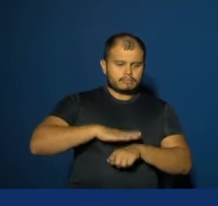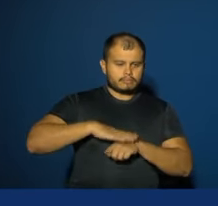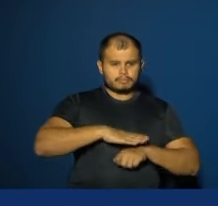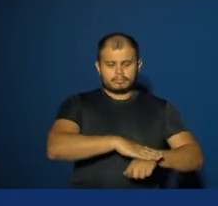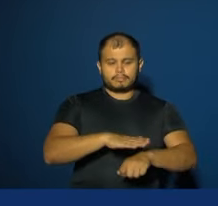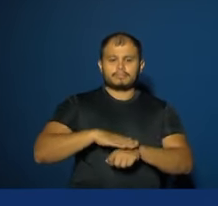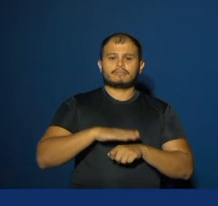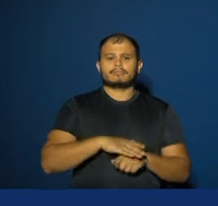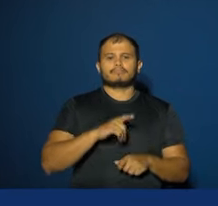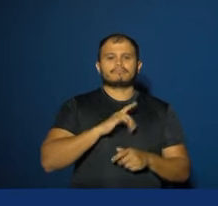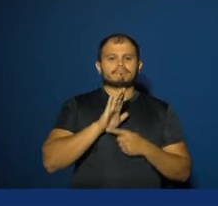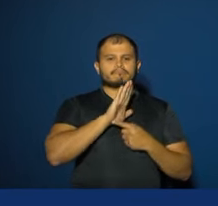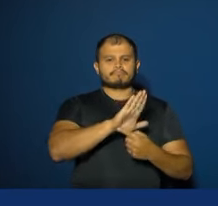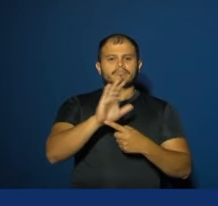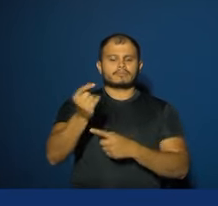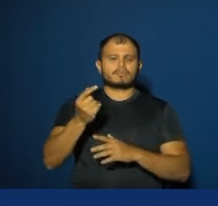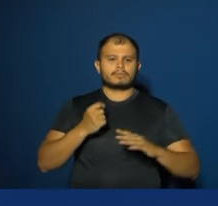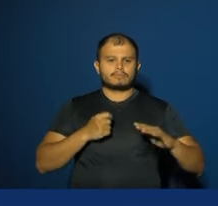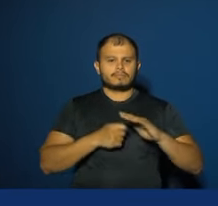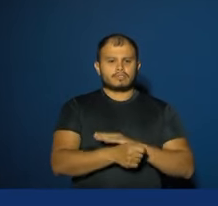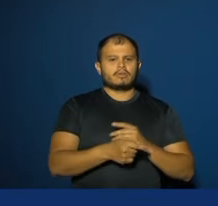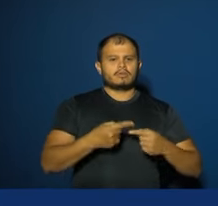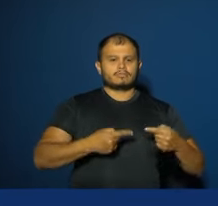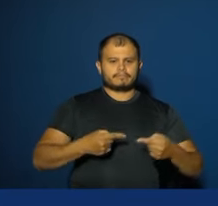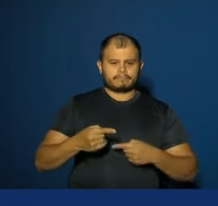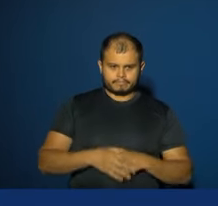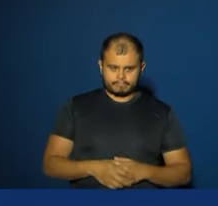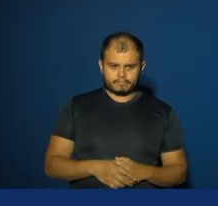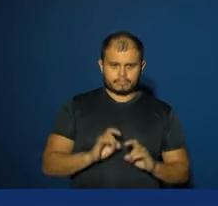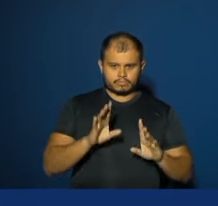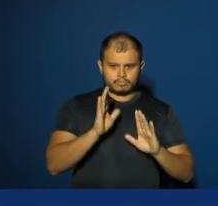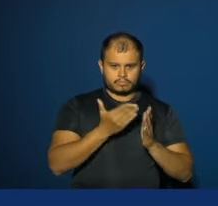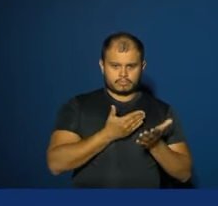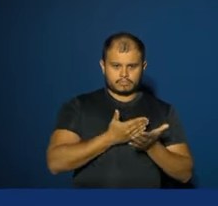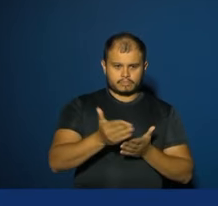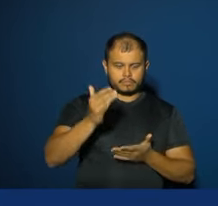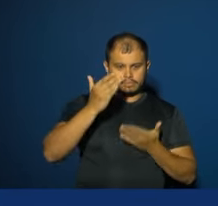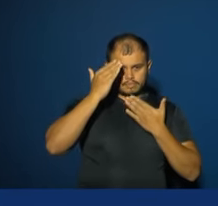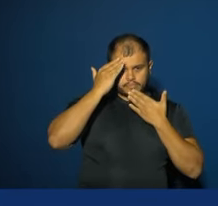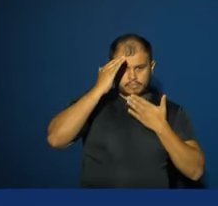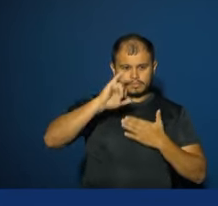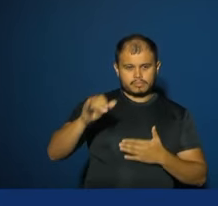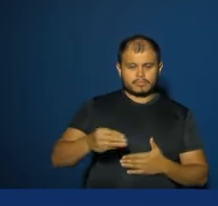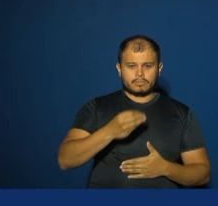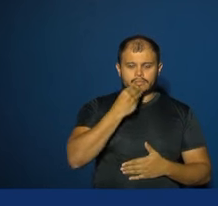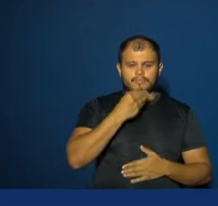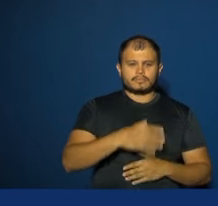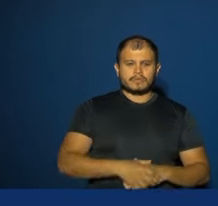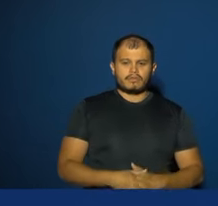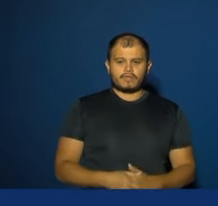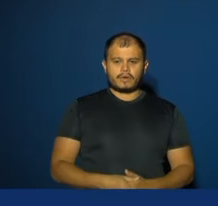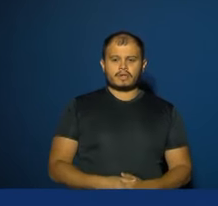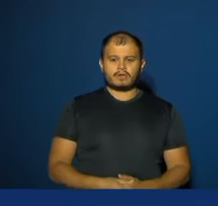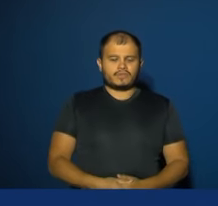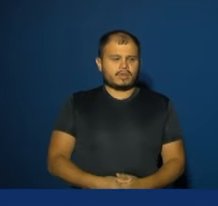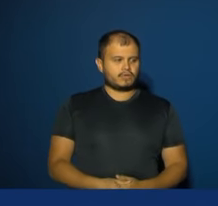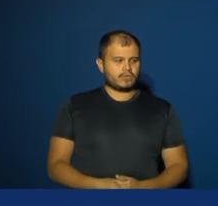grandes investidores internacionais então era era isso que eu queria colocar aqui inicialmente Lucas Muito obrigado pela oportunidade Obrigado você